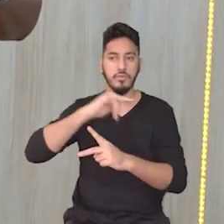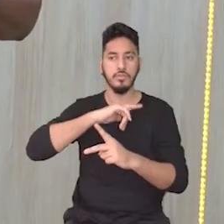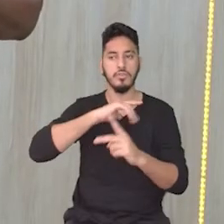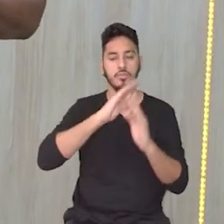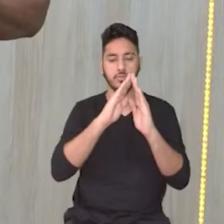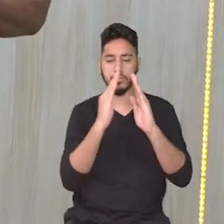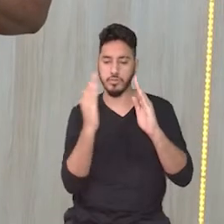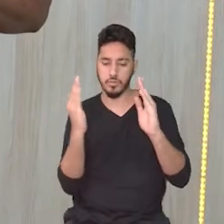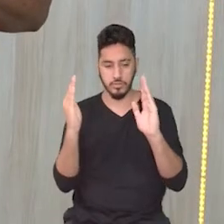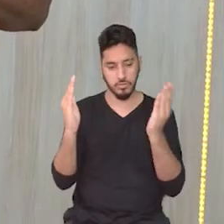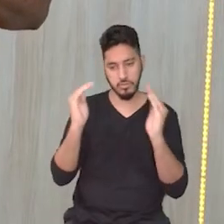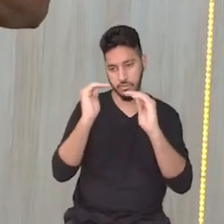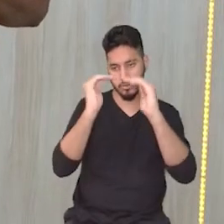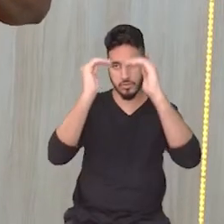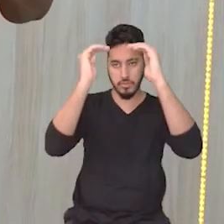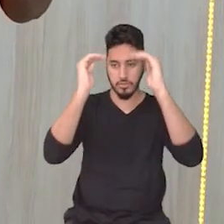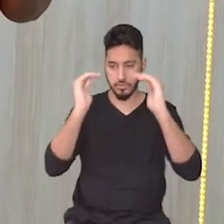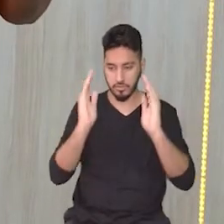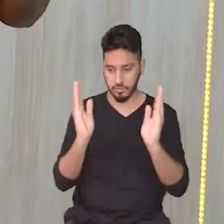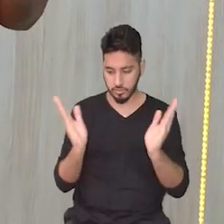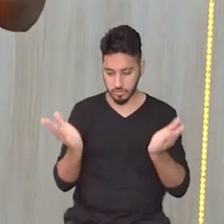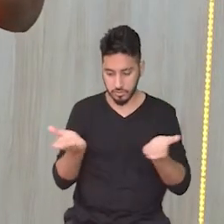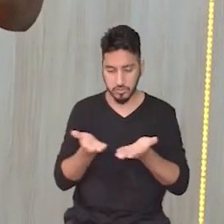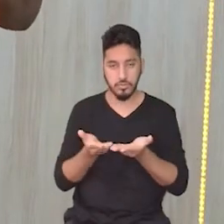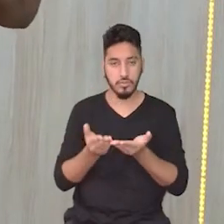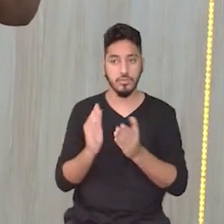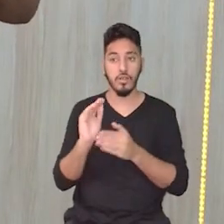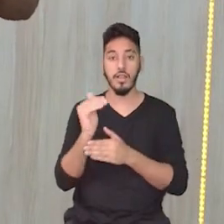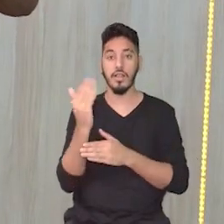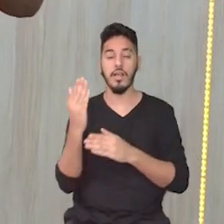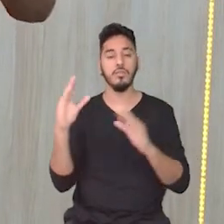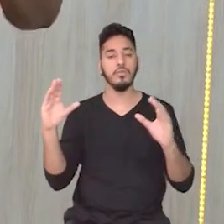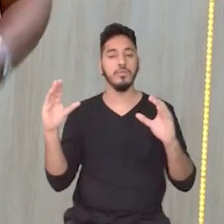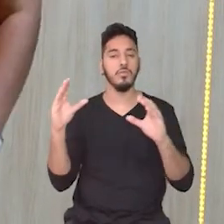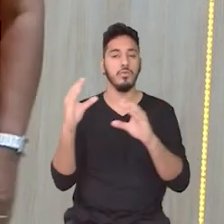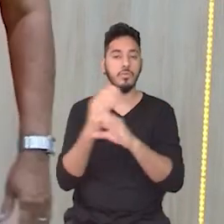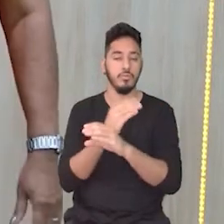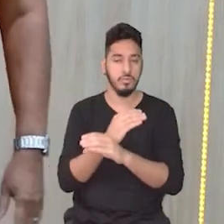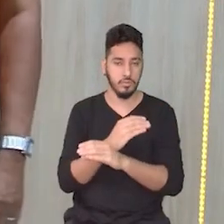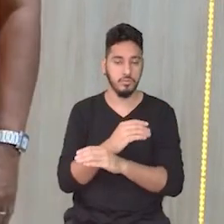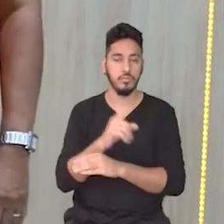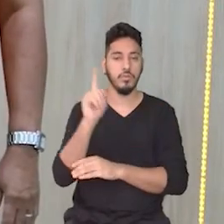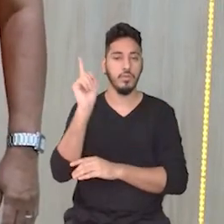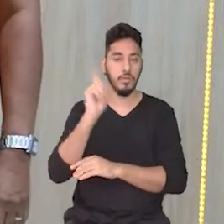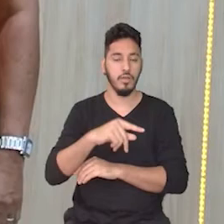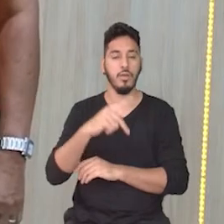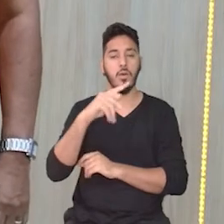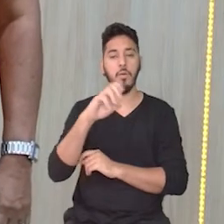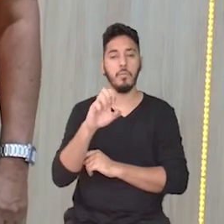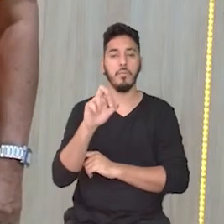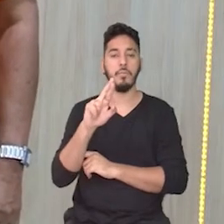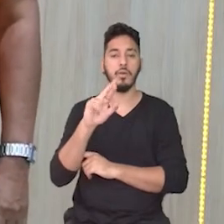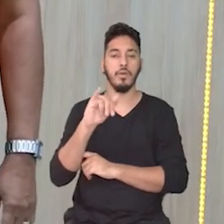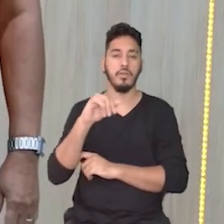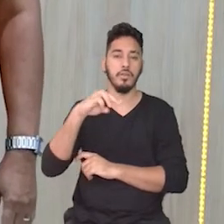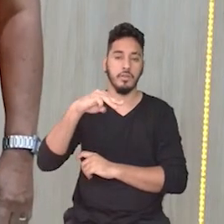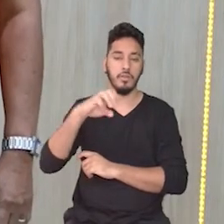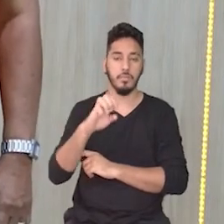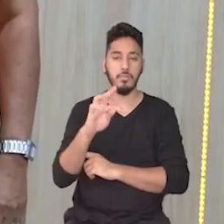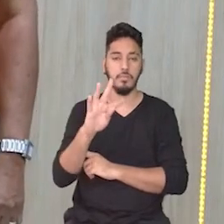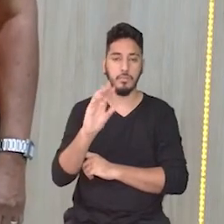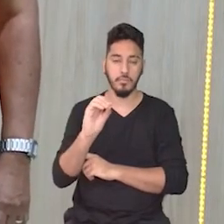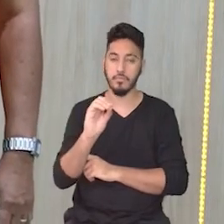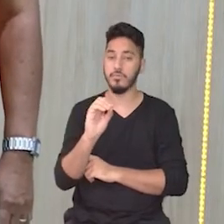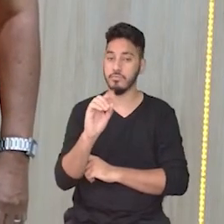da figura. Então, o lado da figura todo é o perímetro dela, certo? É aí que a